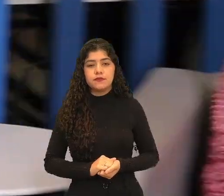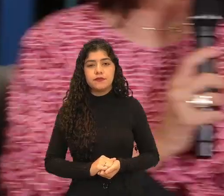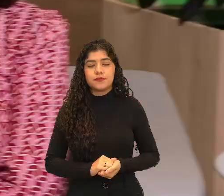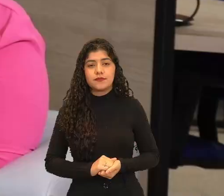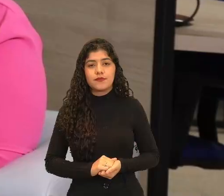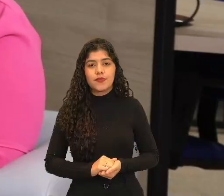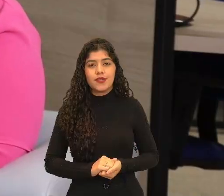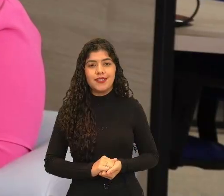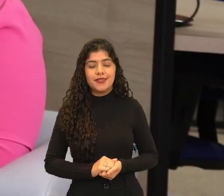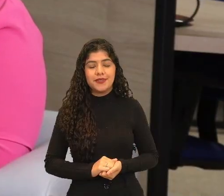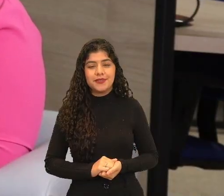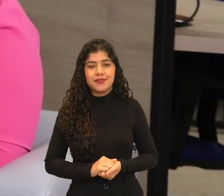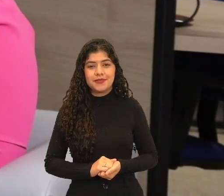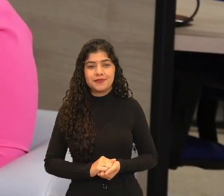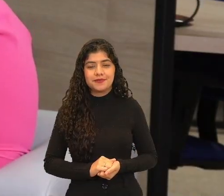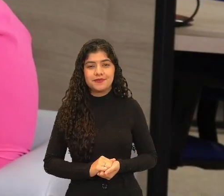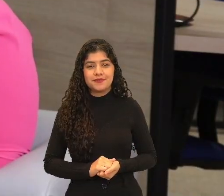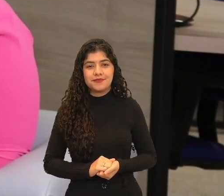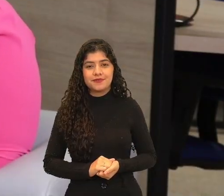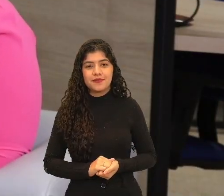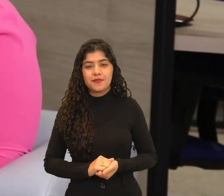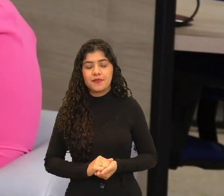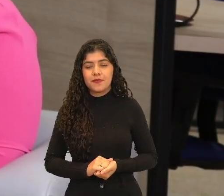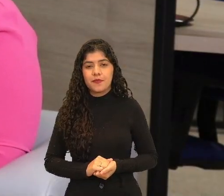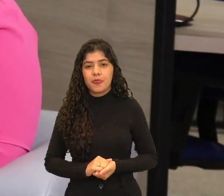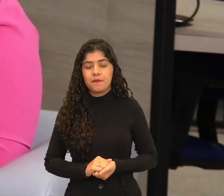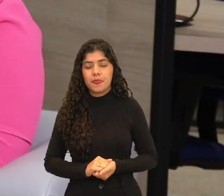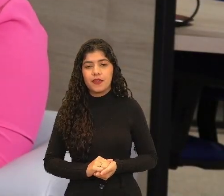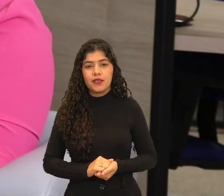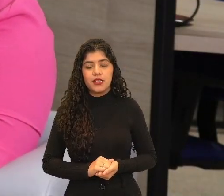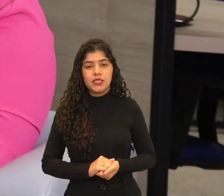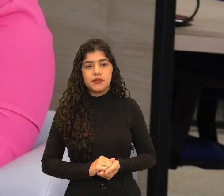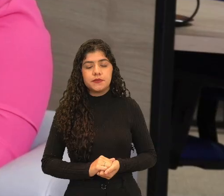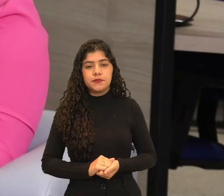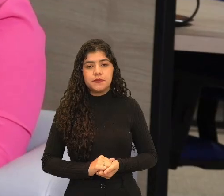Falou tudo. Imagina, Verdade, ouvir a sua sapiência.